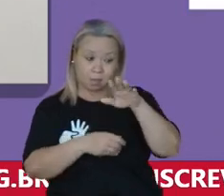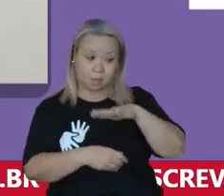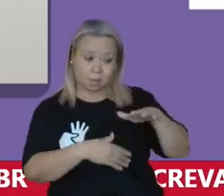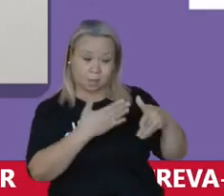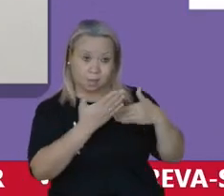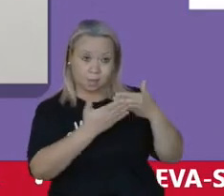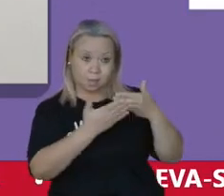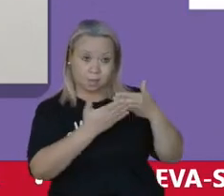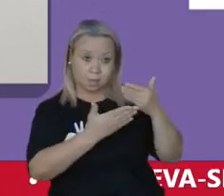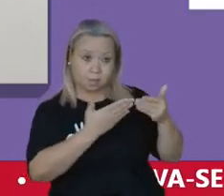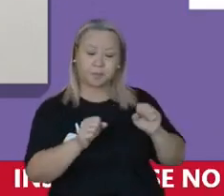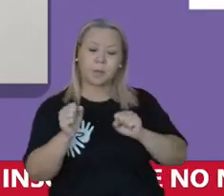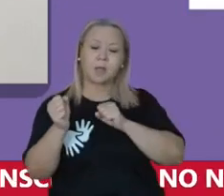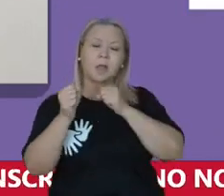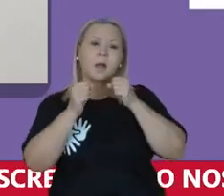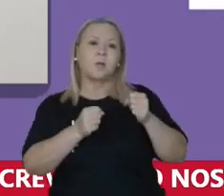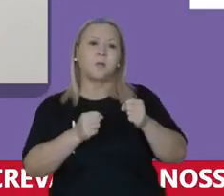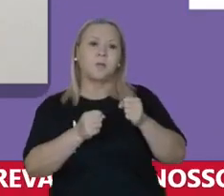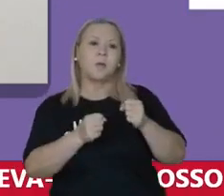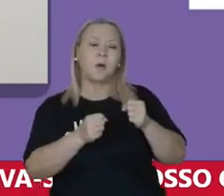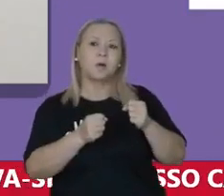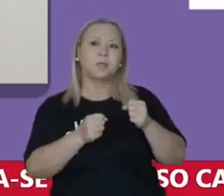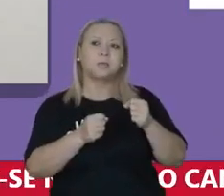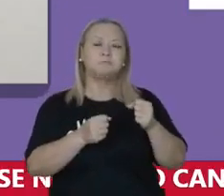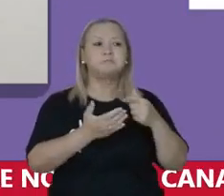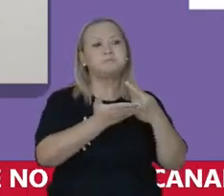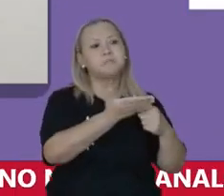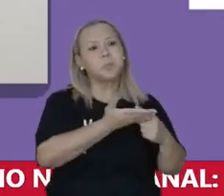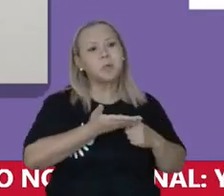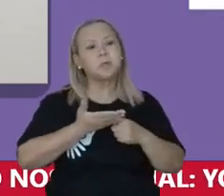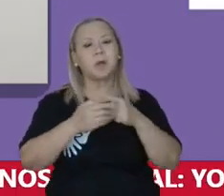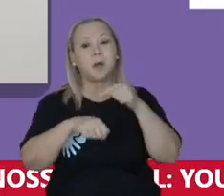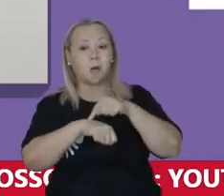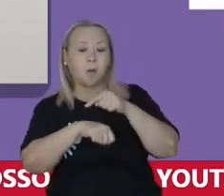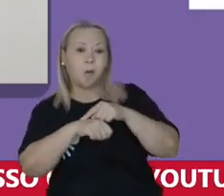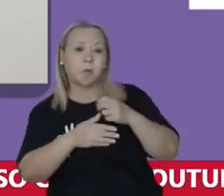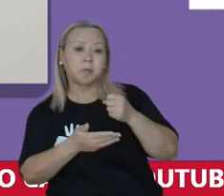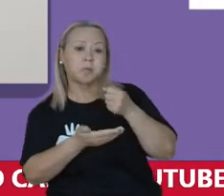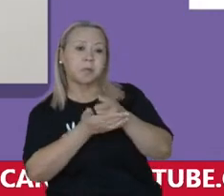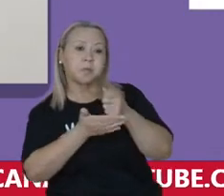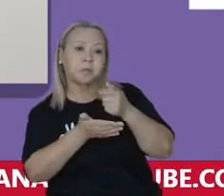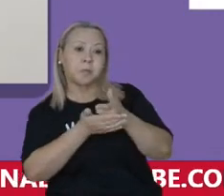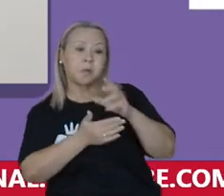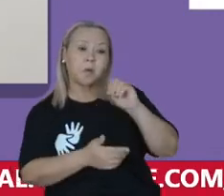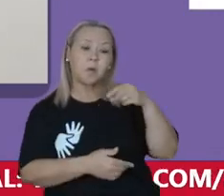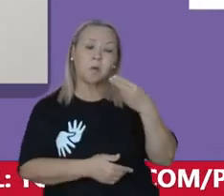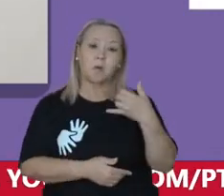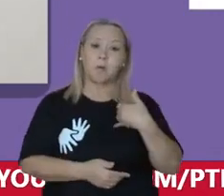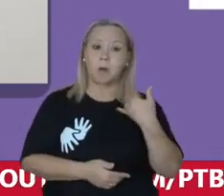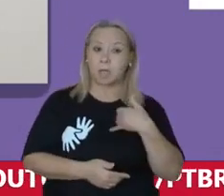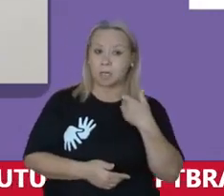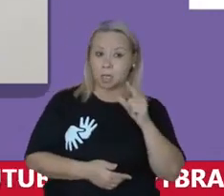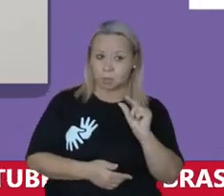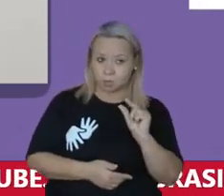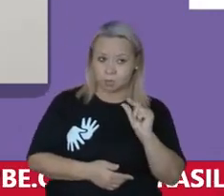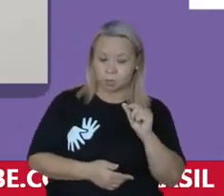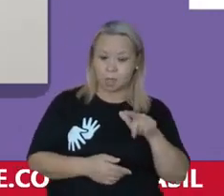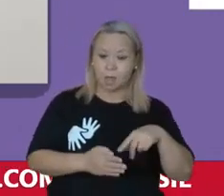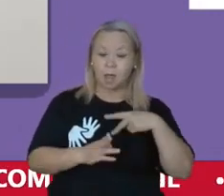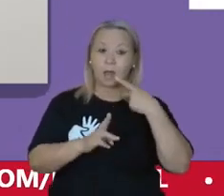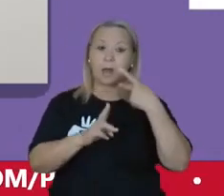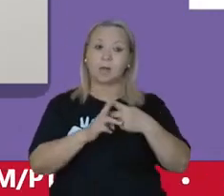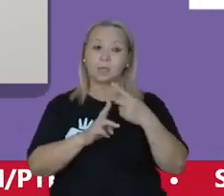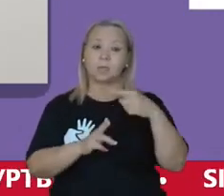eles, você pode combinar ou tempo de contribuição ou idade mínima. Além disso, ainda